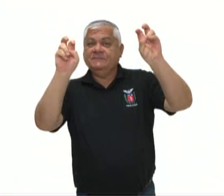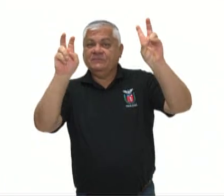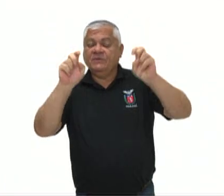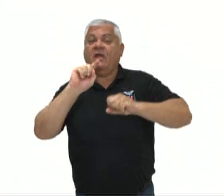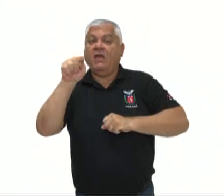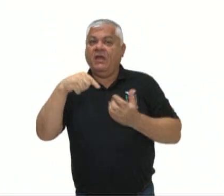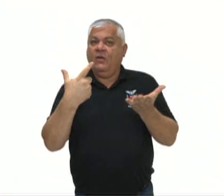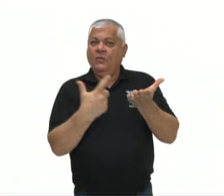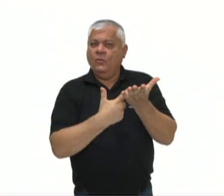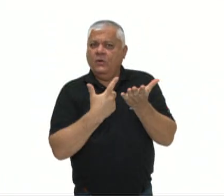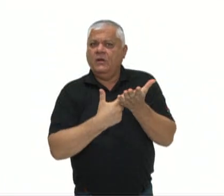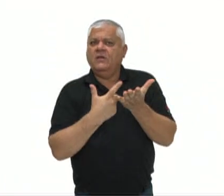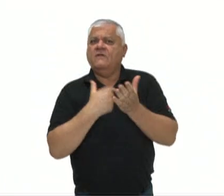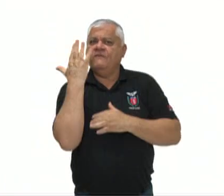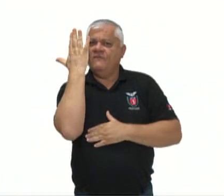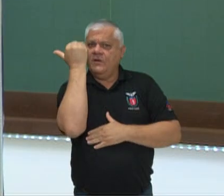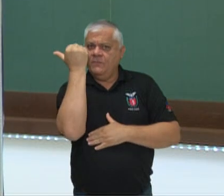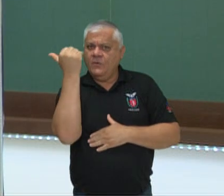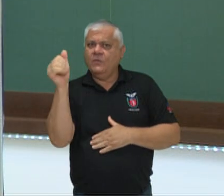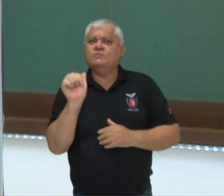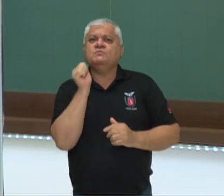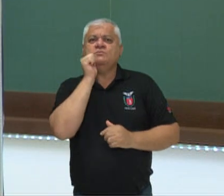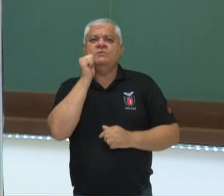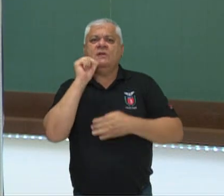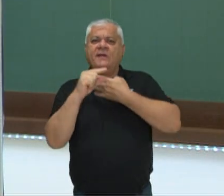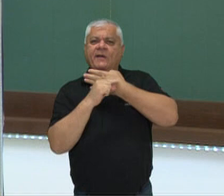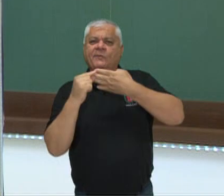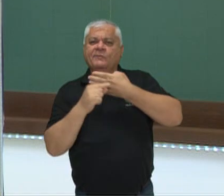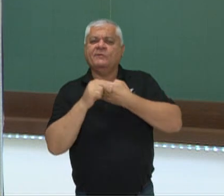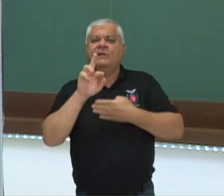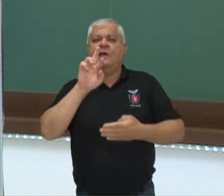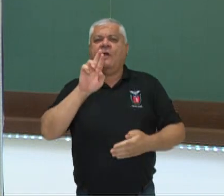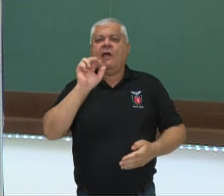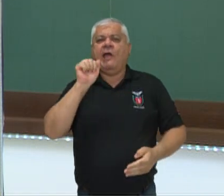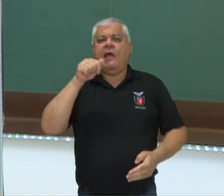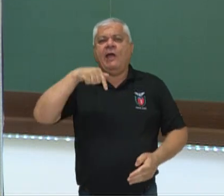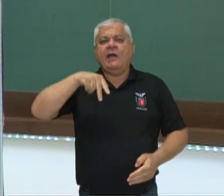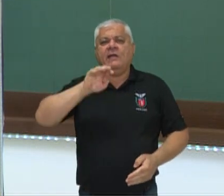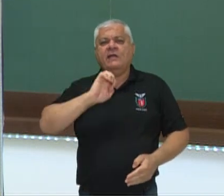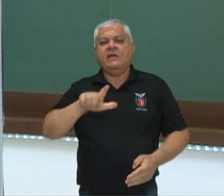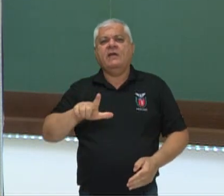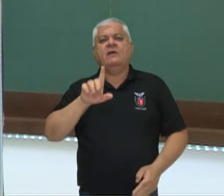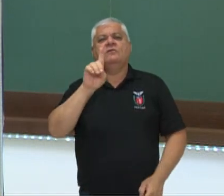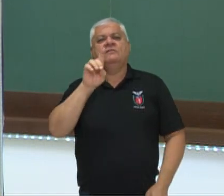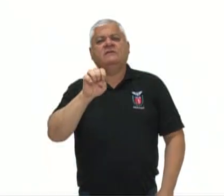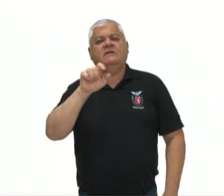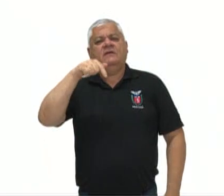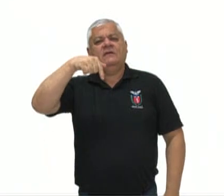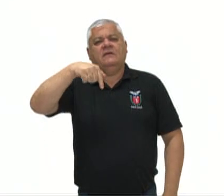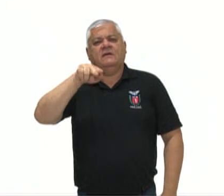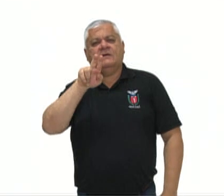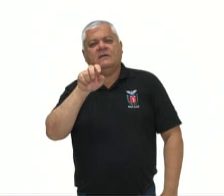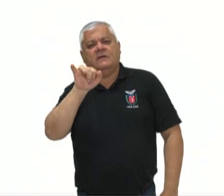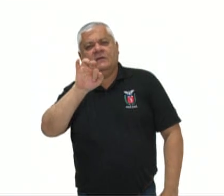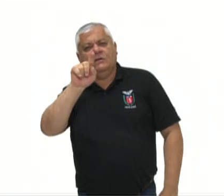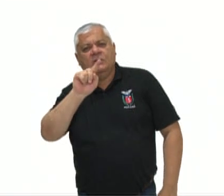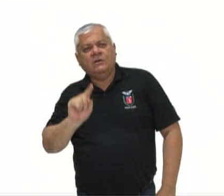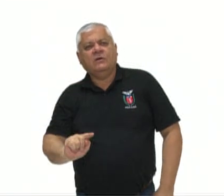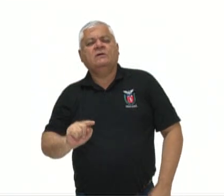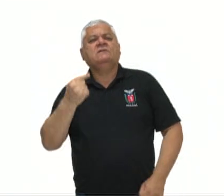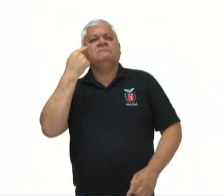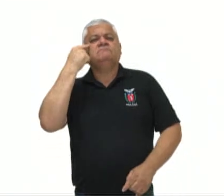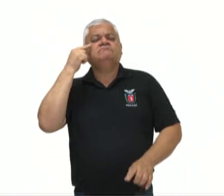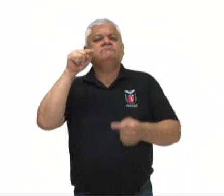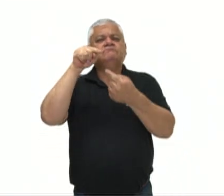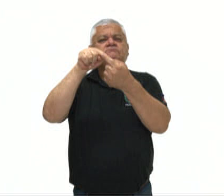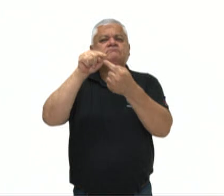dessa obra que inaugura uma segunda etapa no modernismo brasileiro. Vamos reconhecer ainda alguns efeitos de sentido de